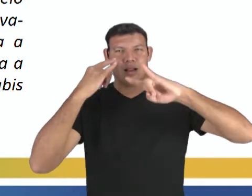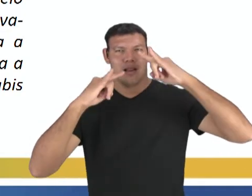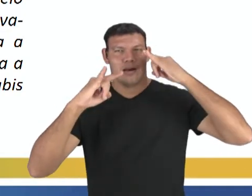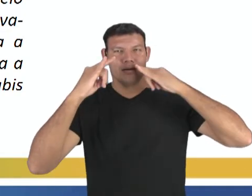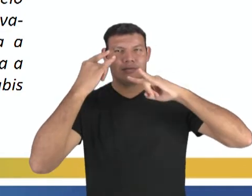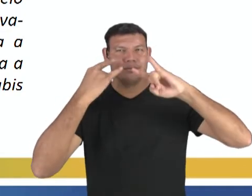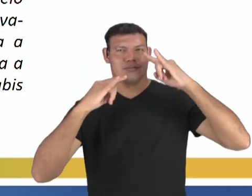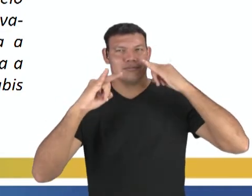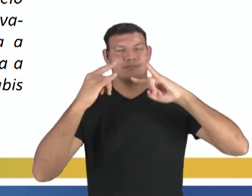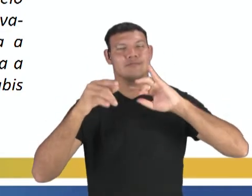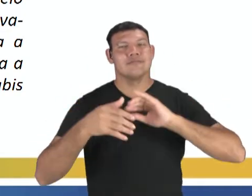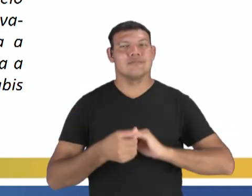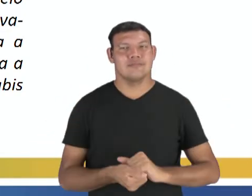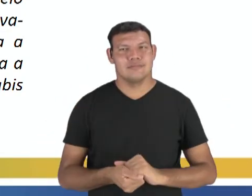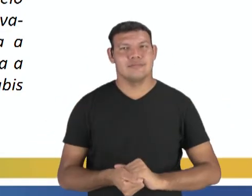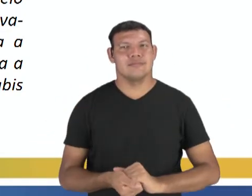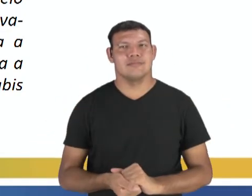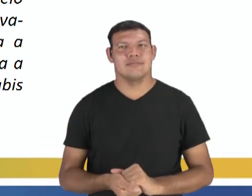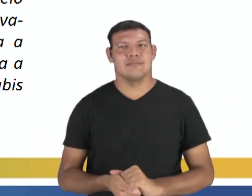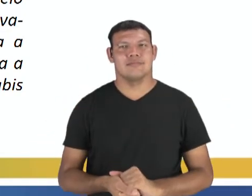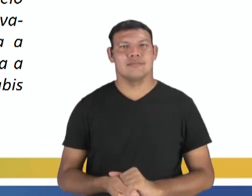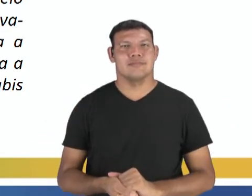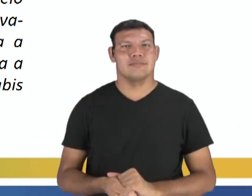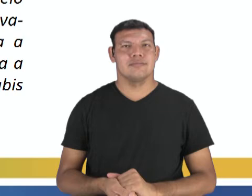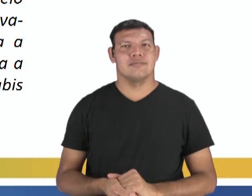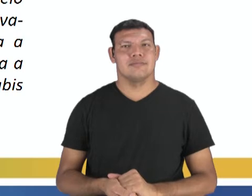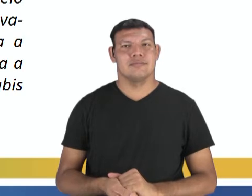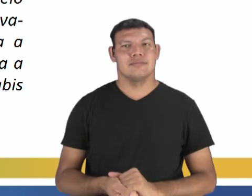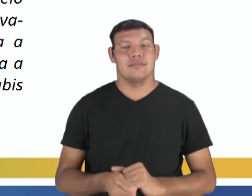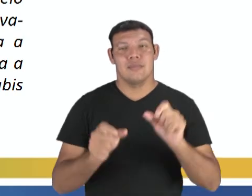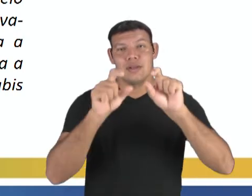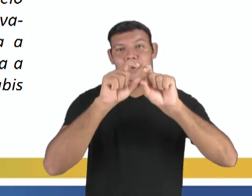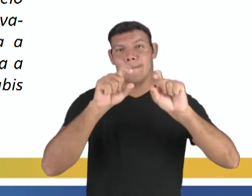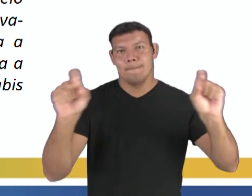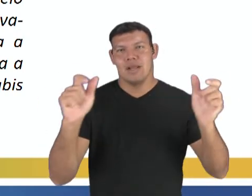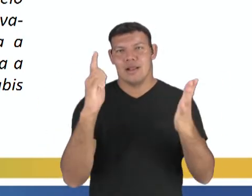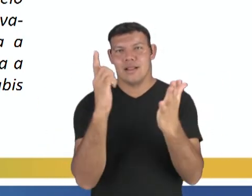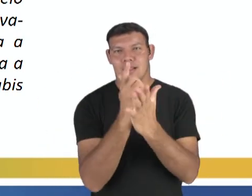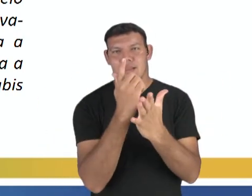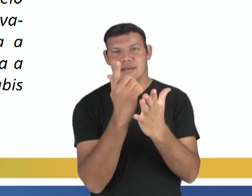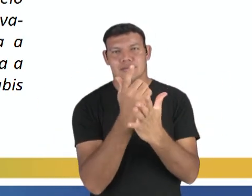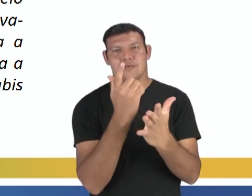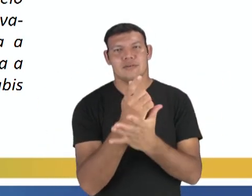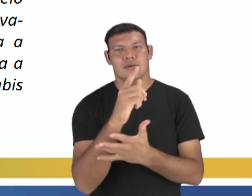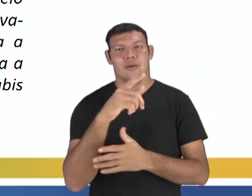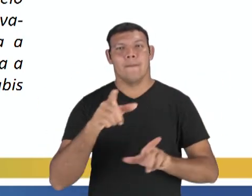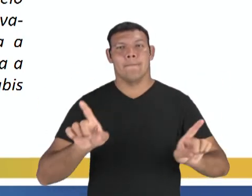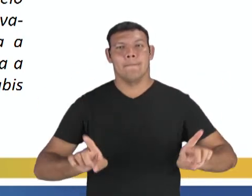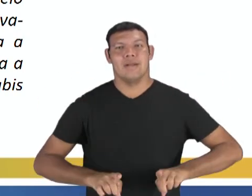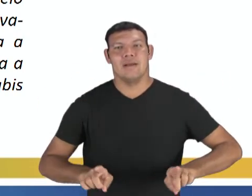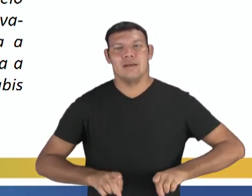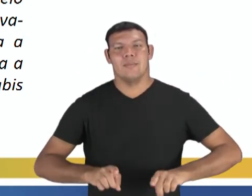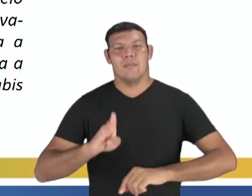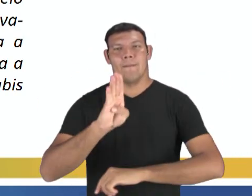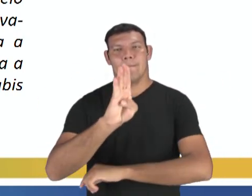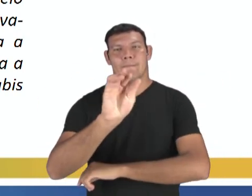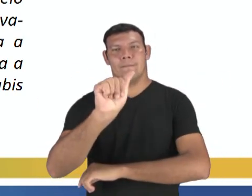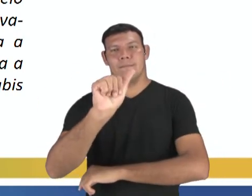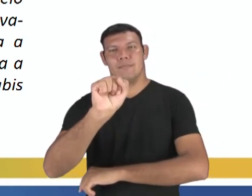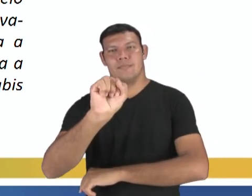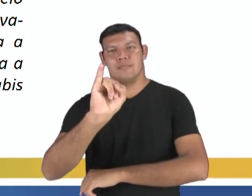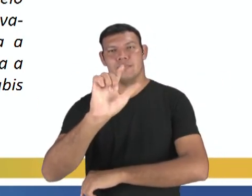cintilações escarlates. Aqui a gente tem um trecho do livro Primo Basílio, de Eça de Queiroz. Observem